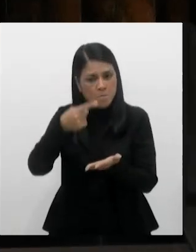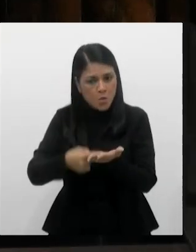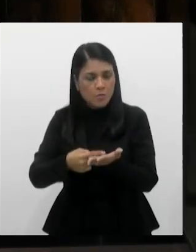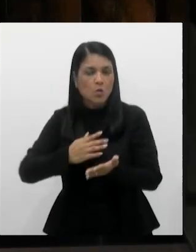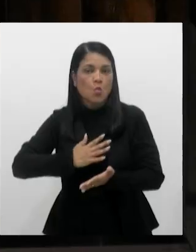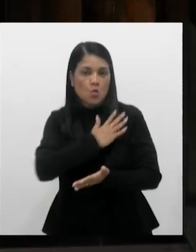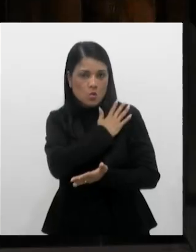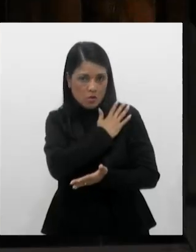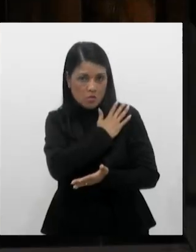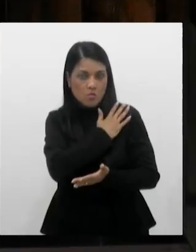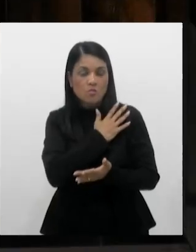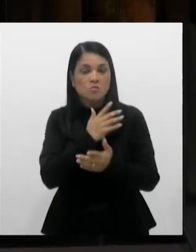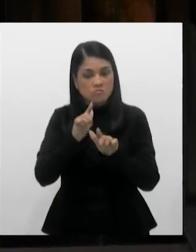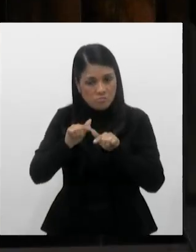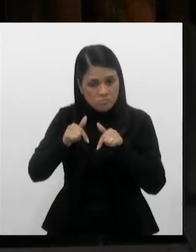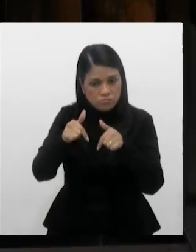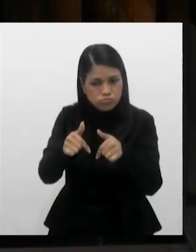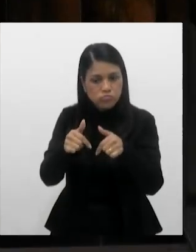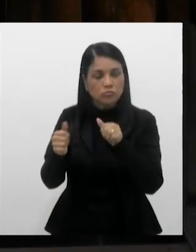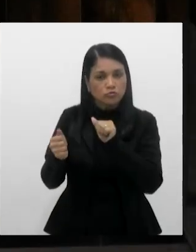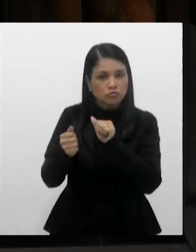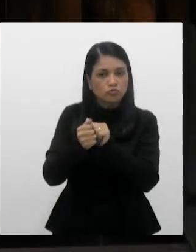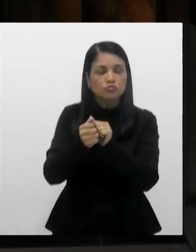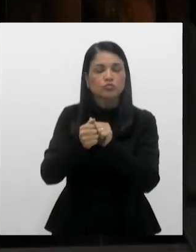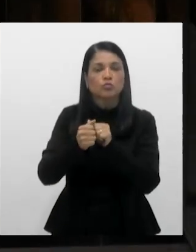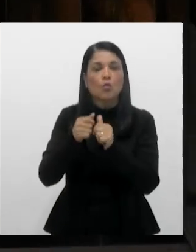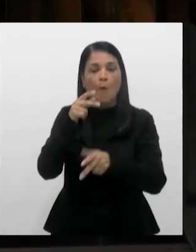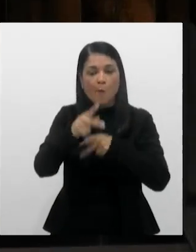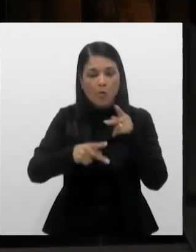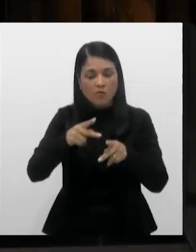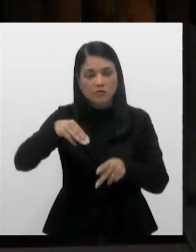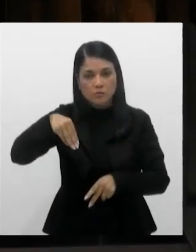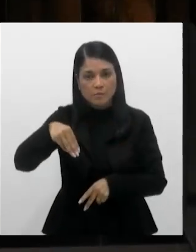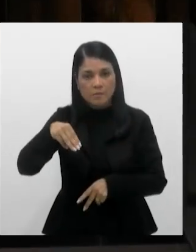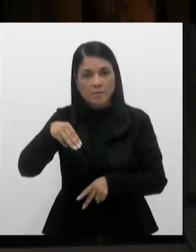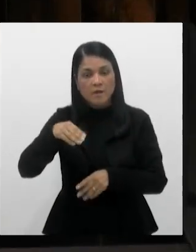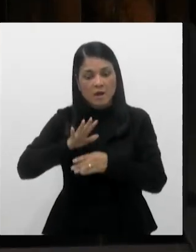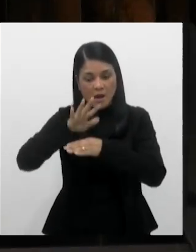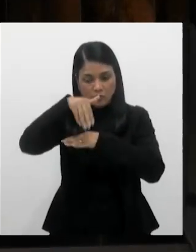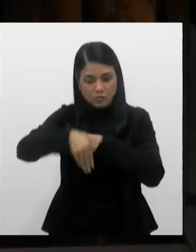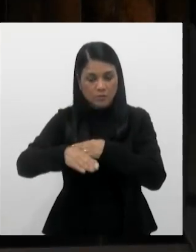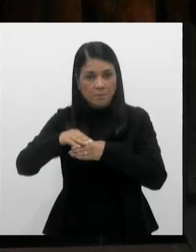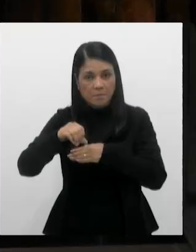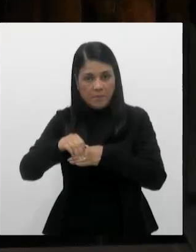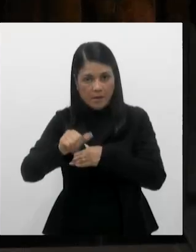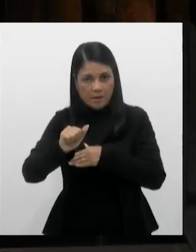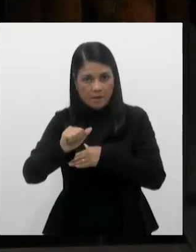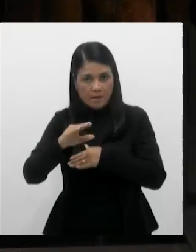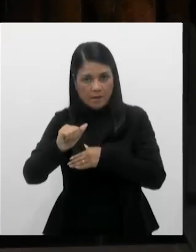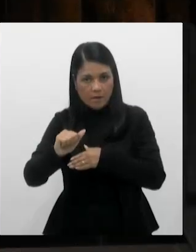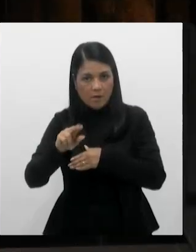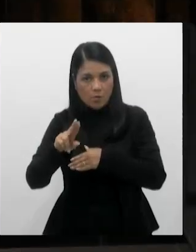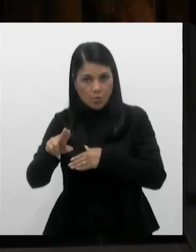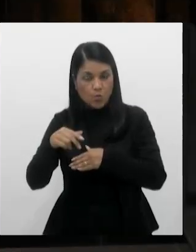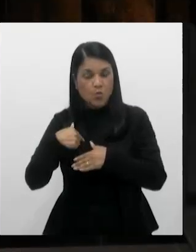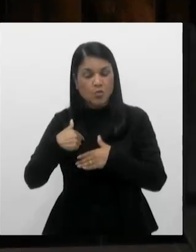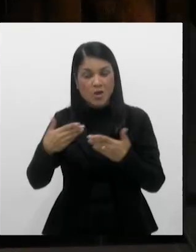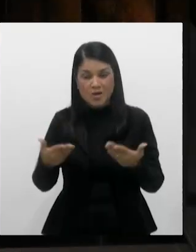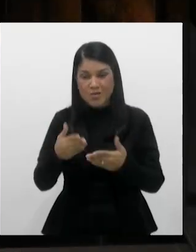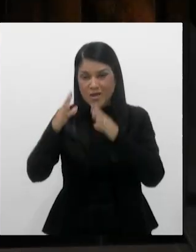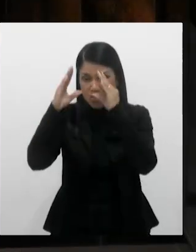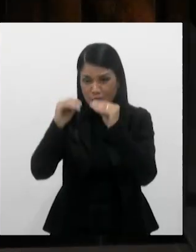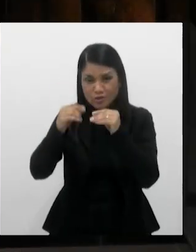abraçando essa causa junto com o povo de Cachoeiras de Macacu, mas essa noite aconteceu novamente, a gente está fazendo via o nosso